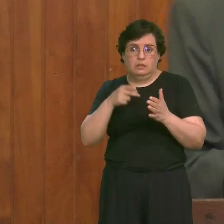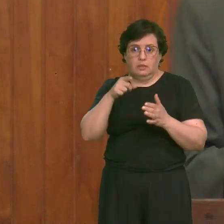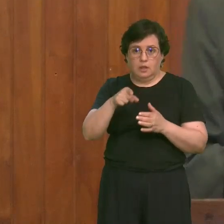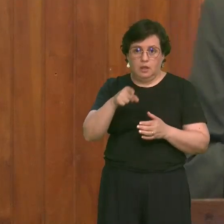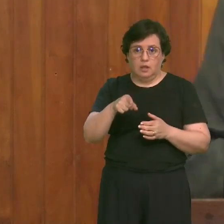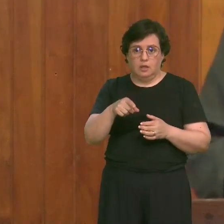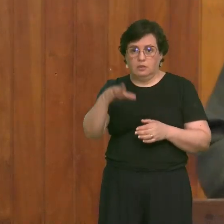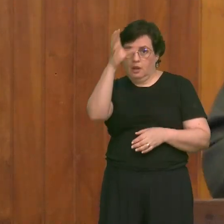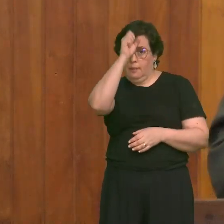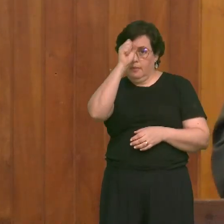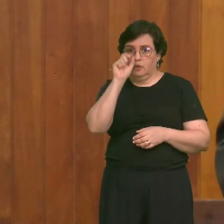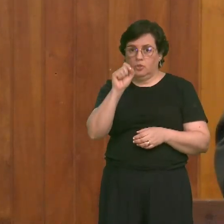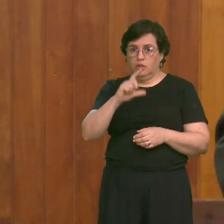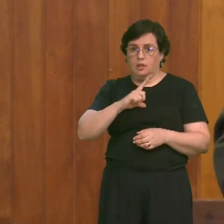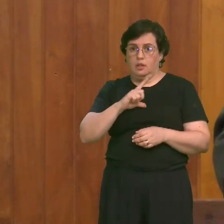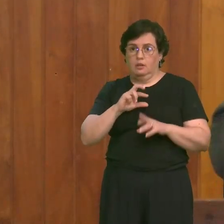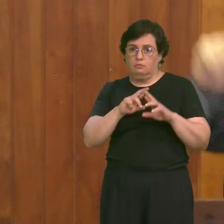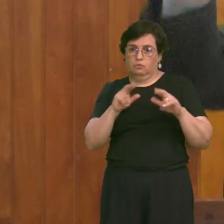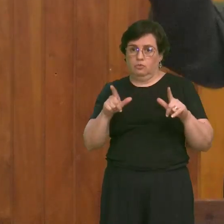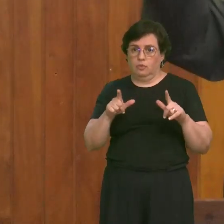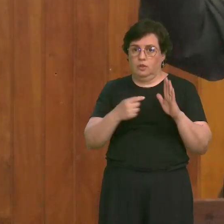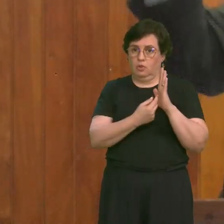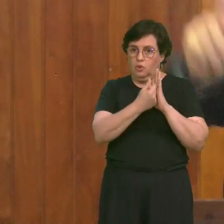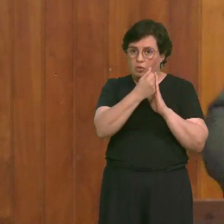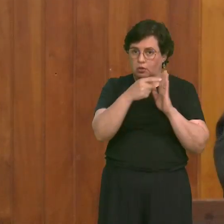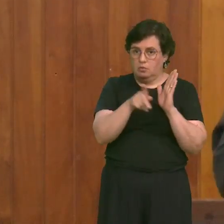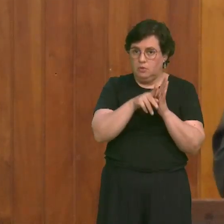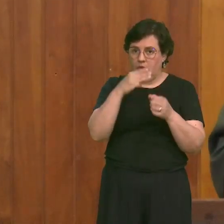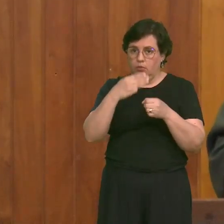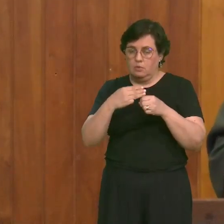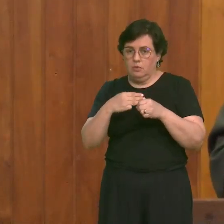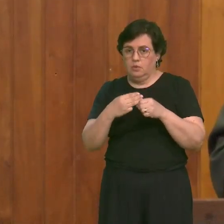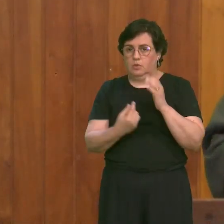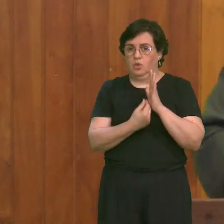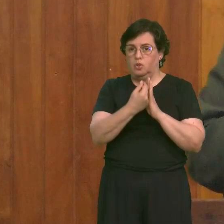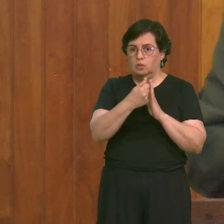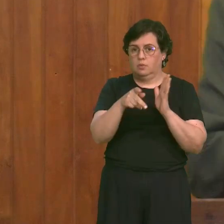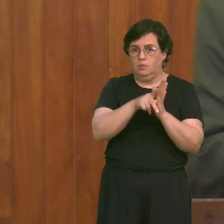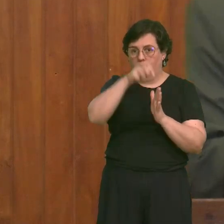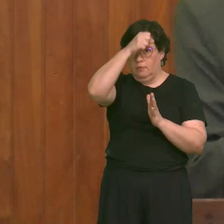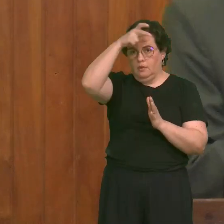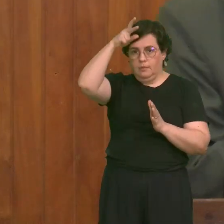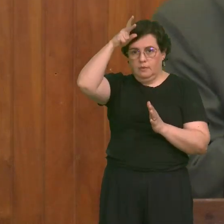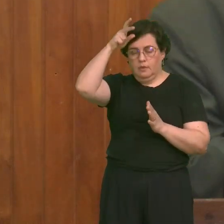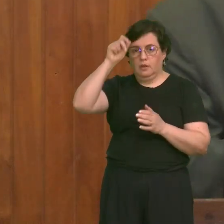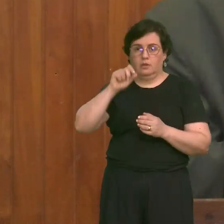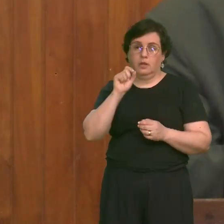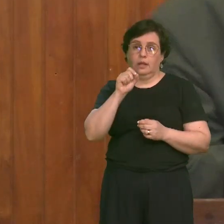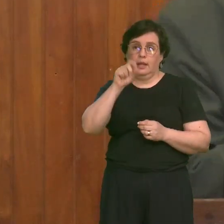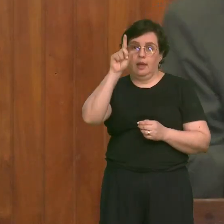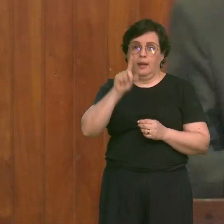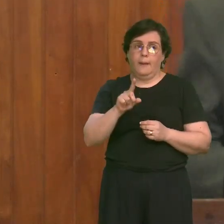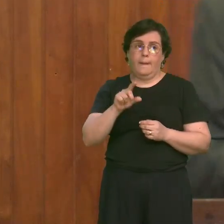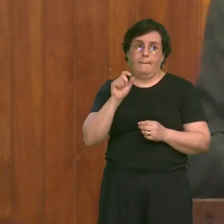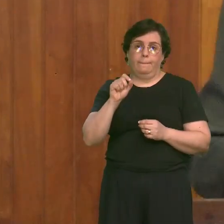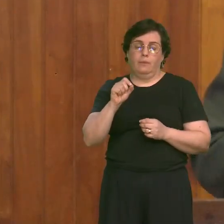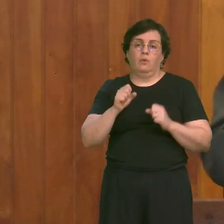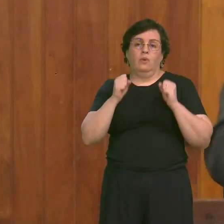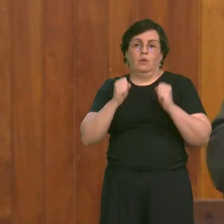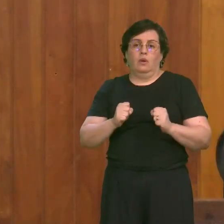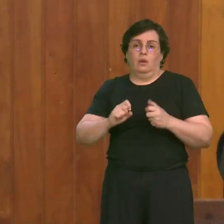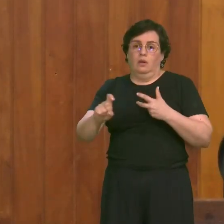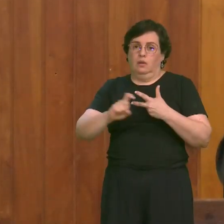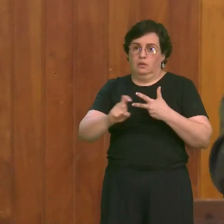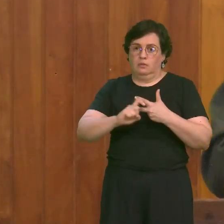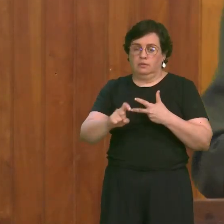e aprendi que há uma diferença entre o orçamento do município e o orçamento da prefeitura que é aquele que o